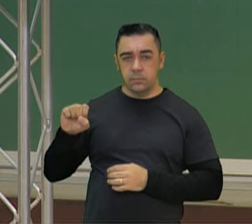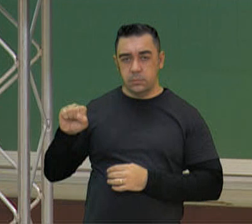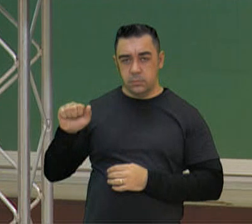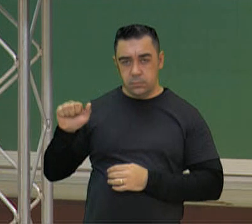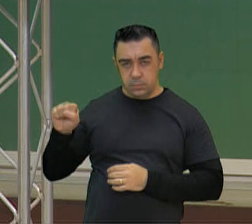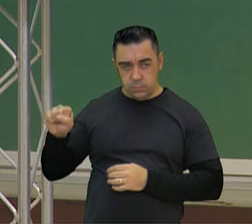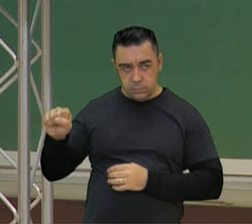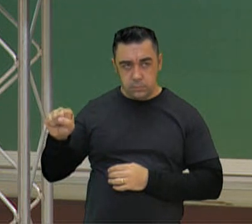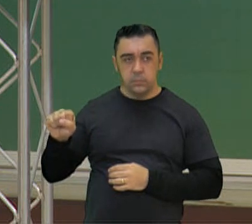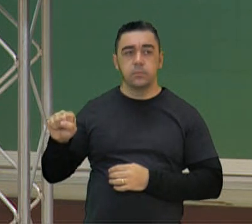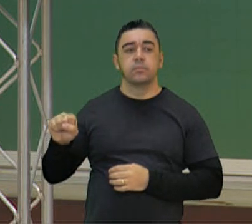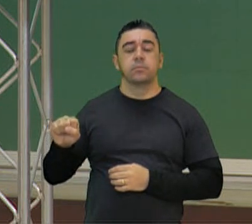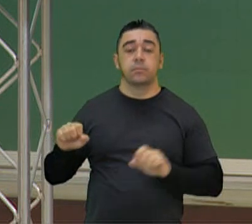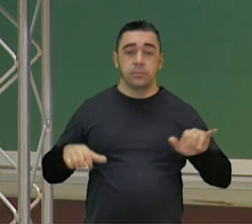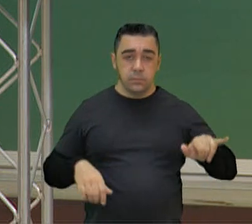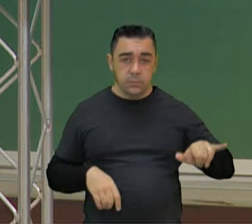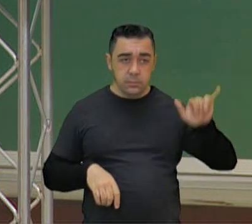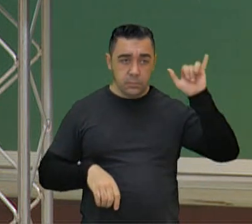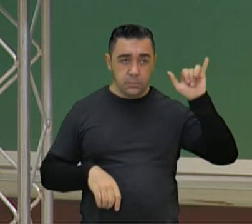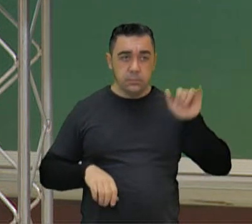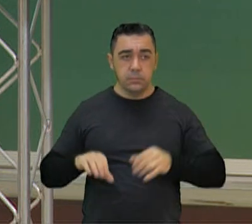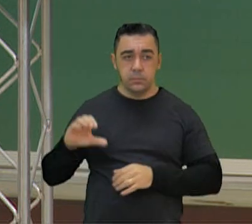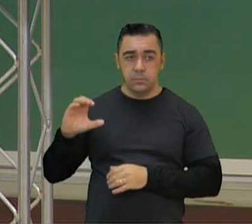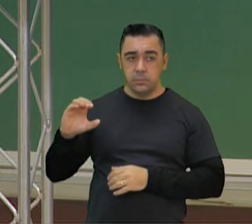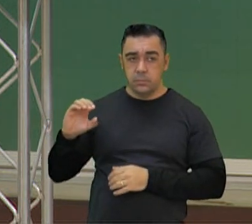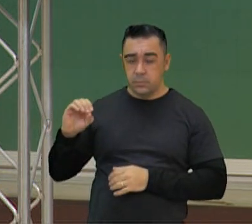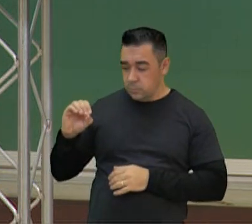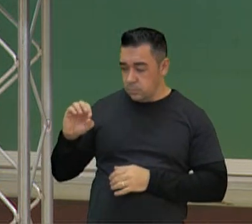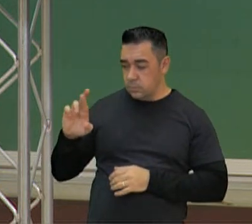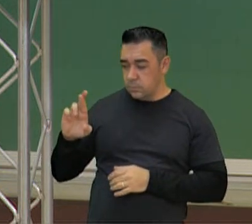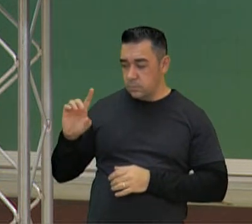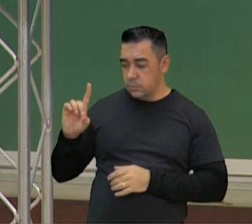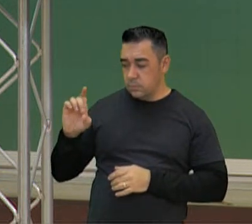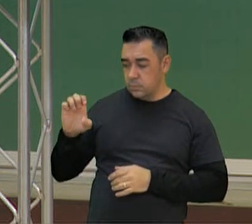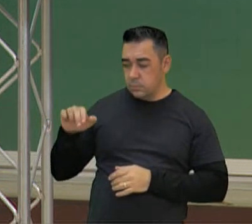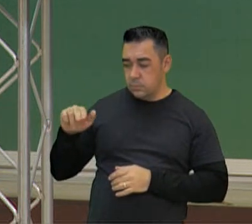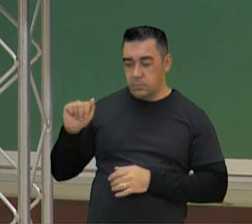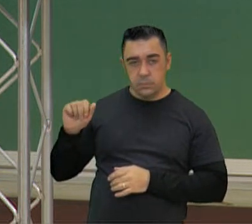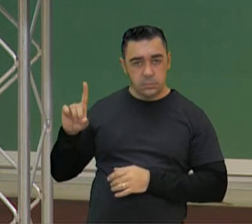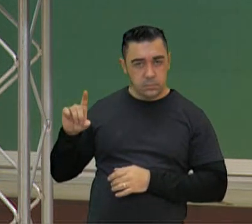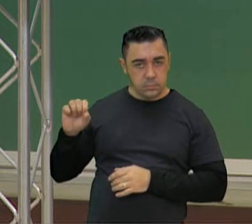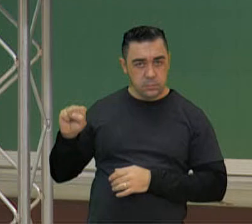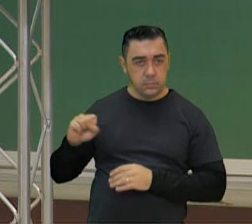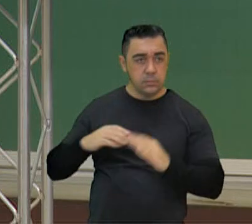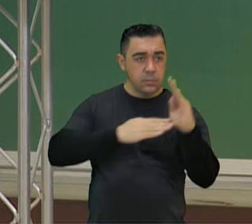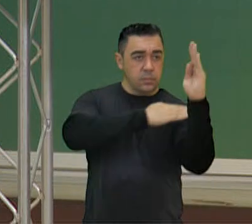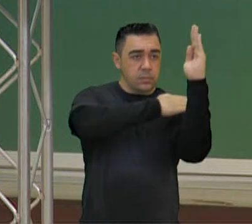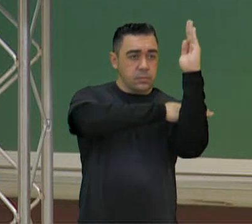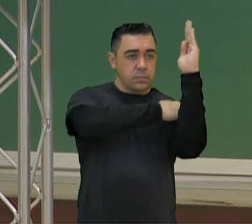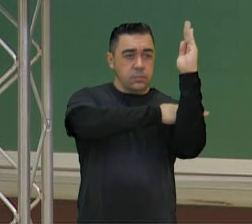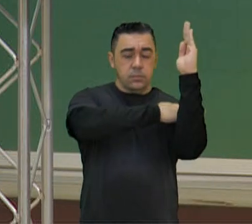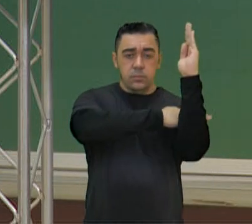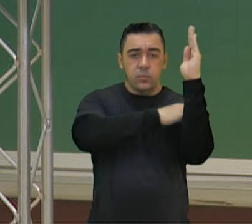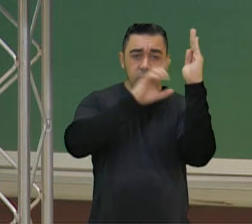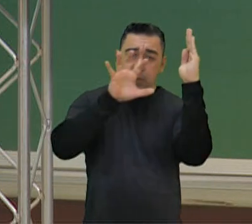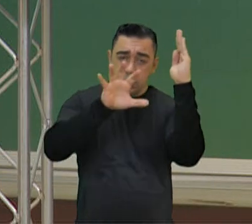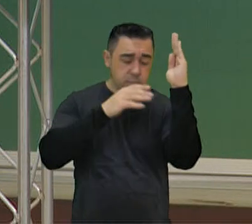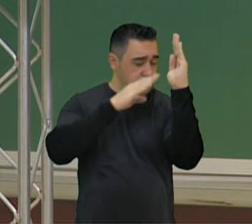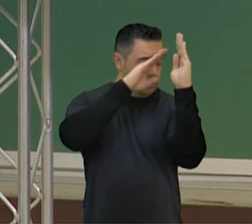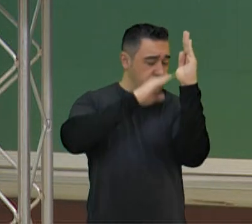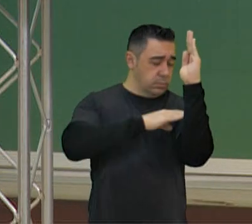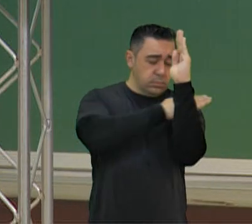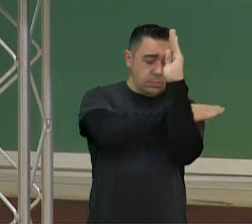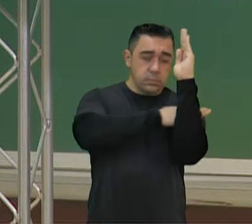seria representado pela letra Y. E esses eixos, eles são perpendiculares entre